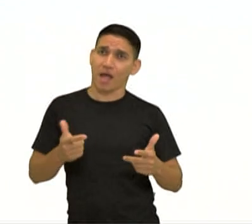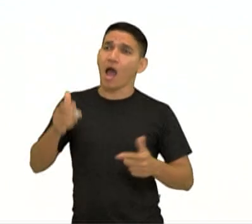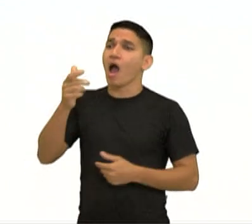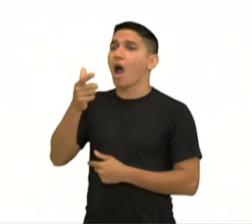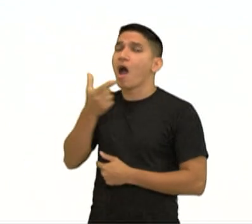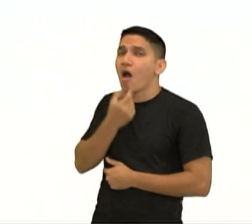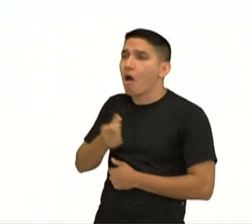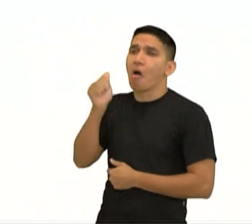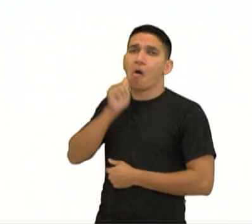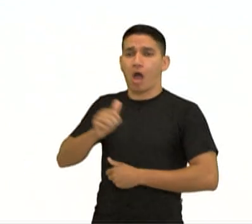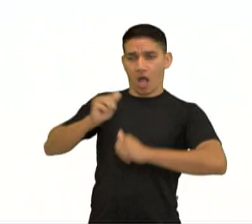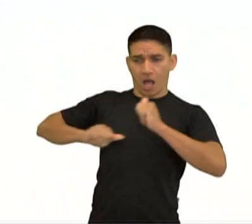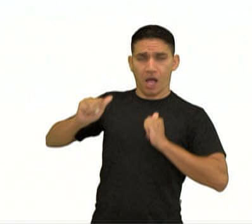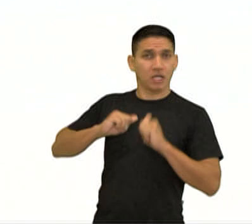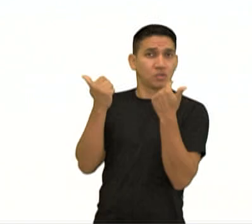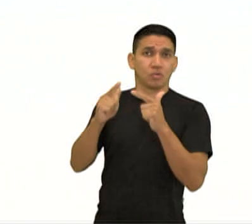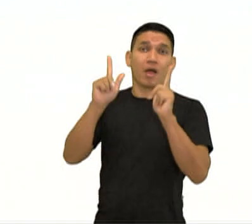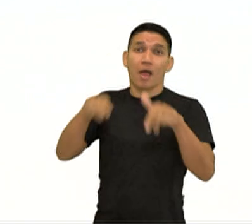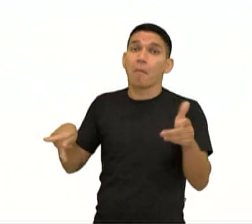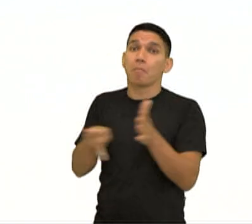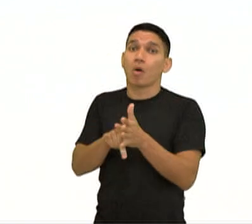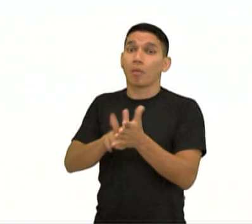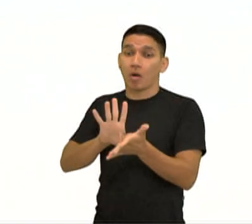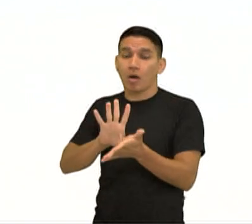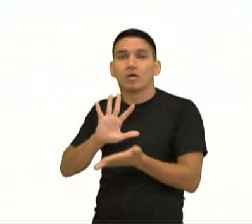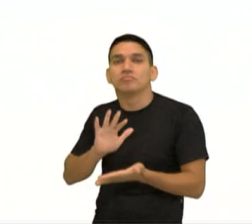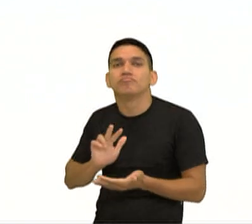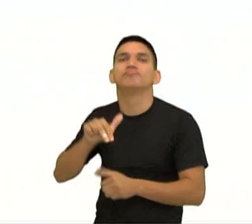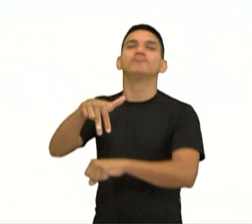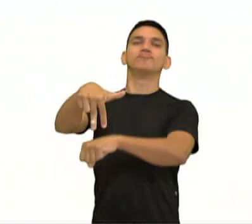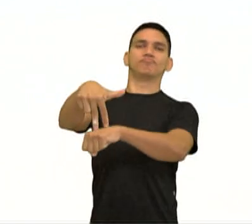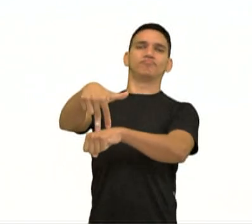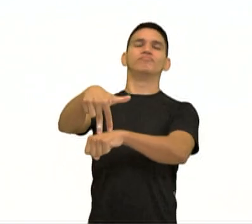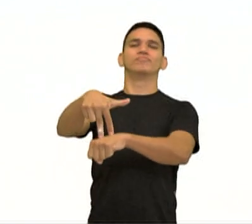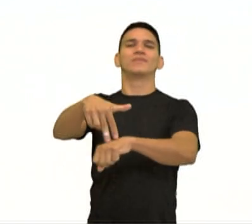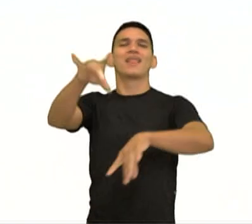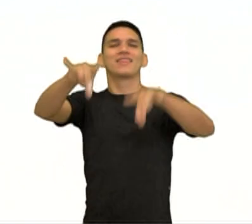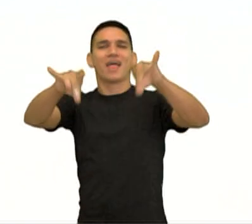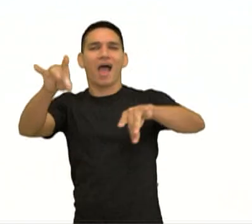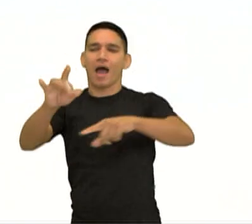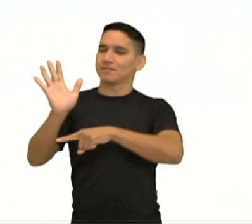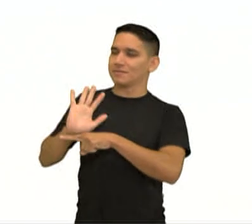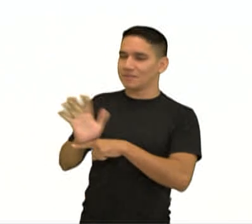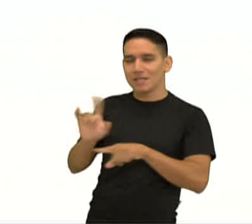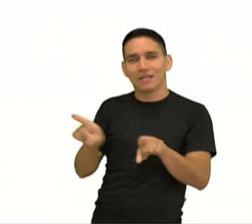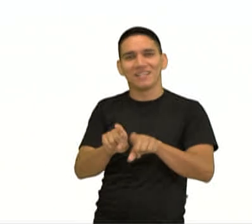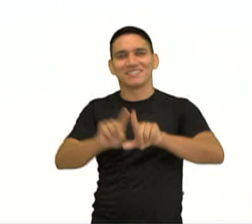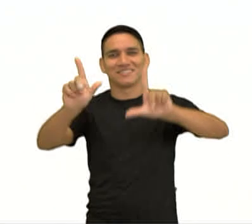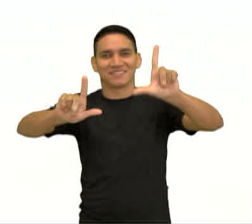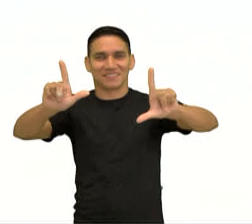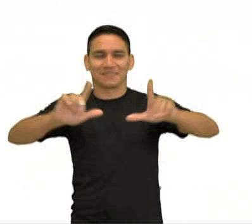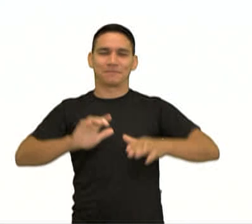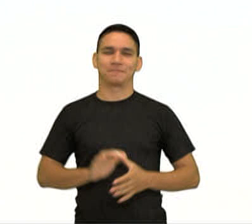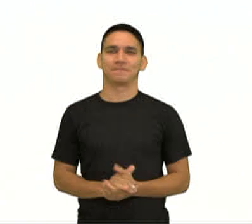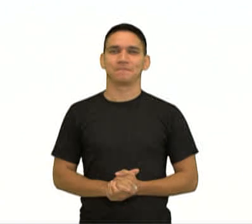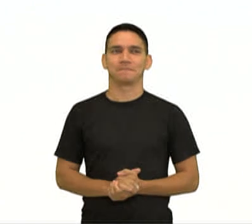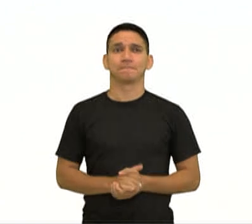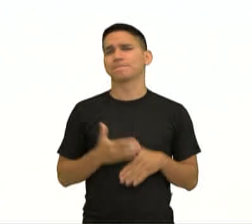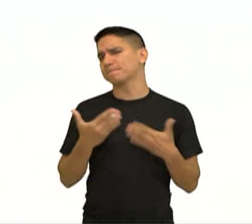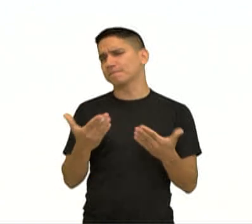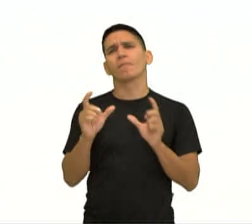é o suporte da interpretação no teatro, no cinema e na televisão. E